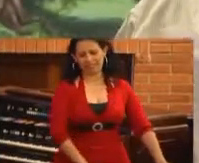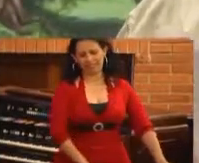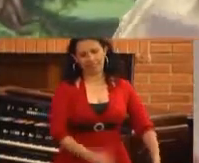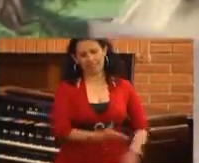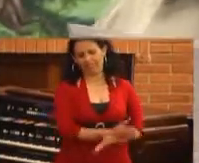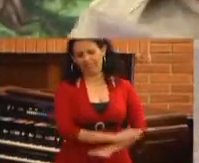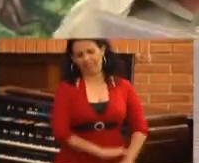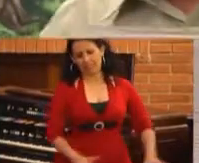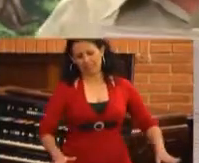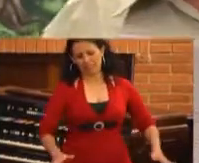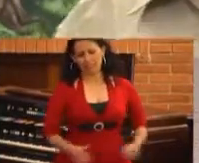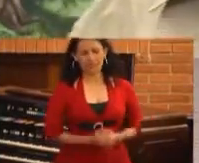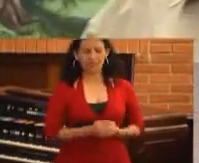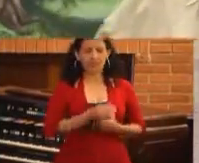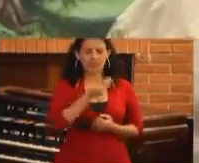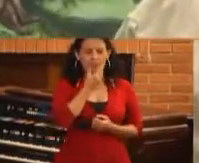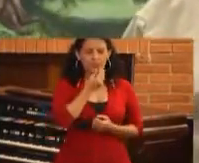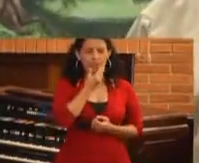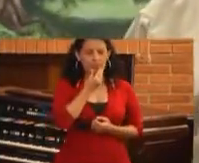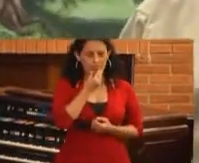Então, o nosso amigo Nietzsche,